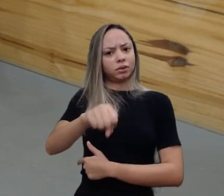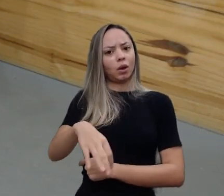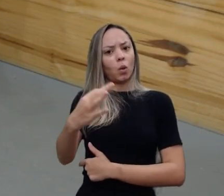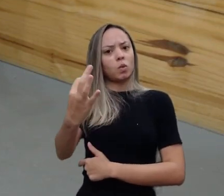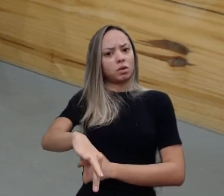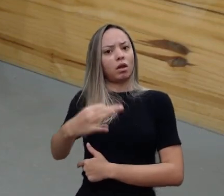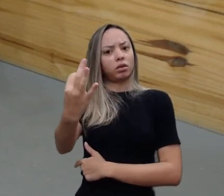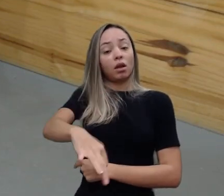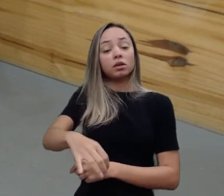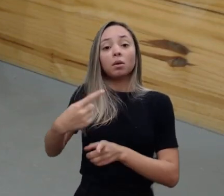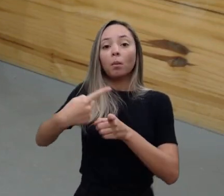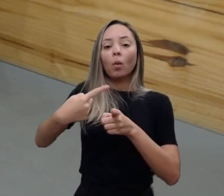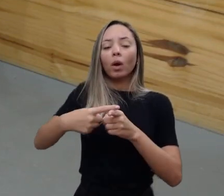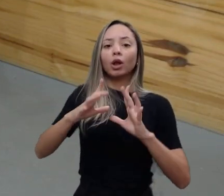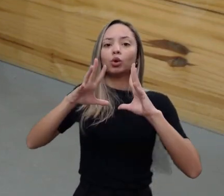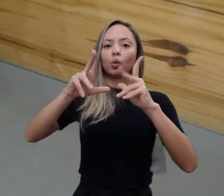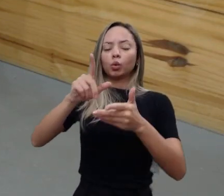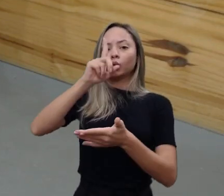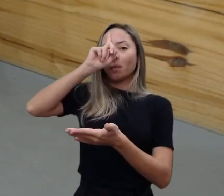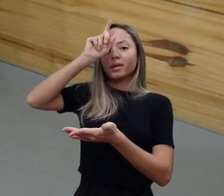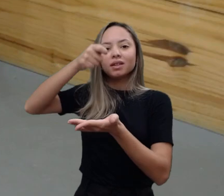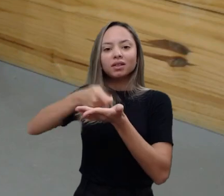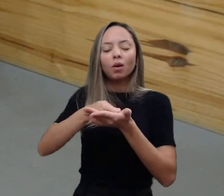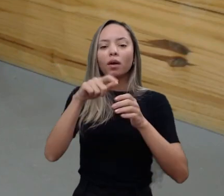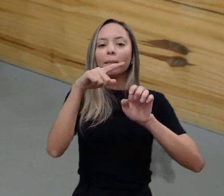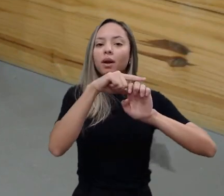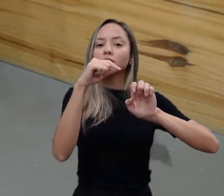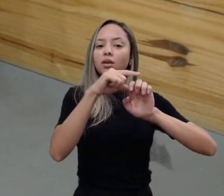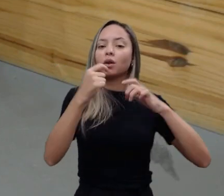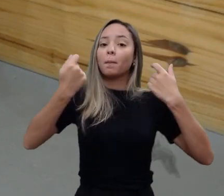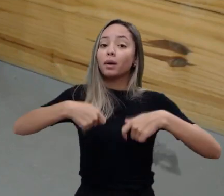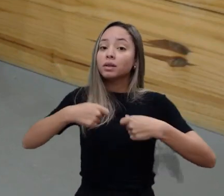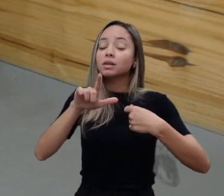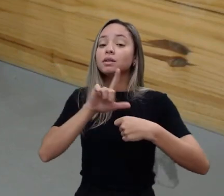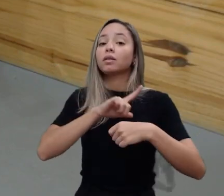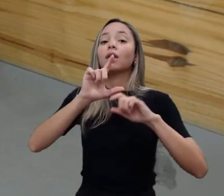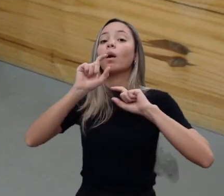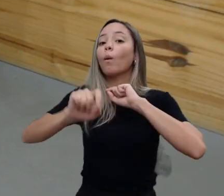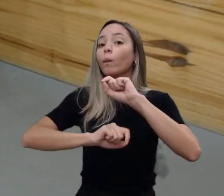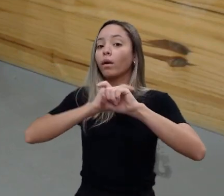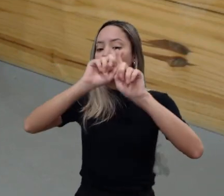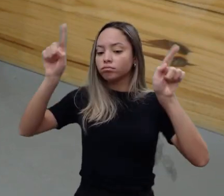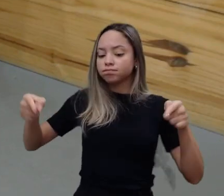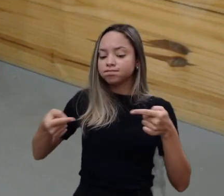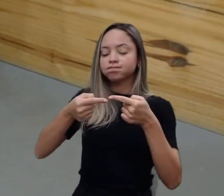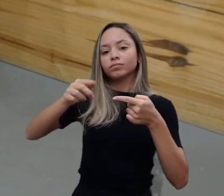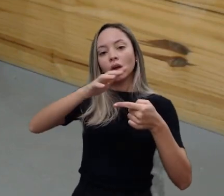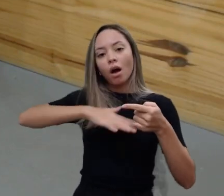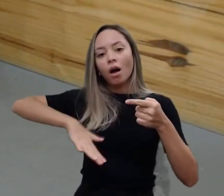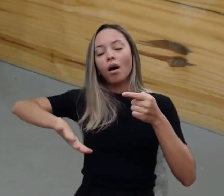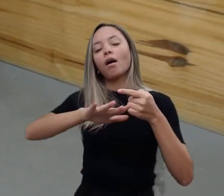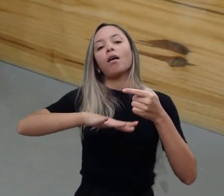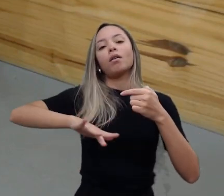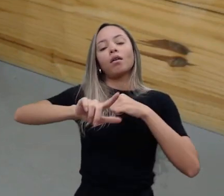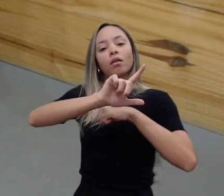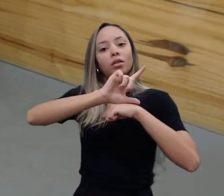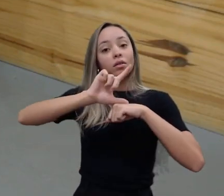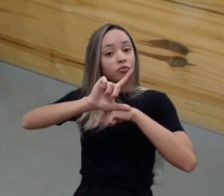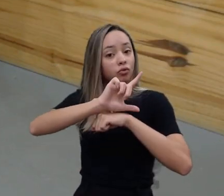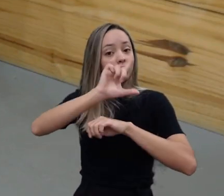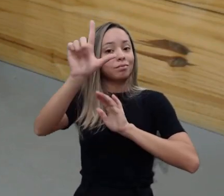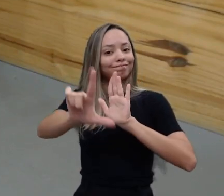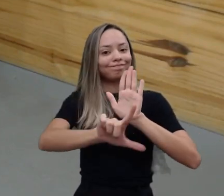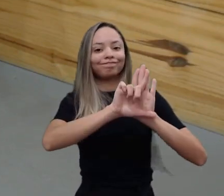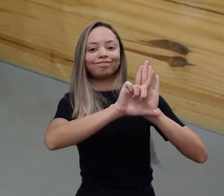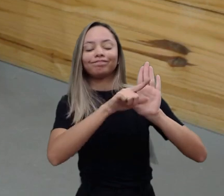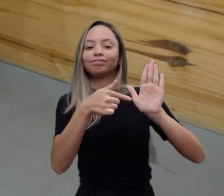certeza. Todas as tomadas de decisões de um empresário hoje, ela precisa estar respaldada pelo aparato legal que vai